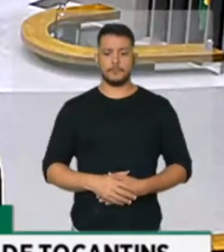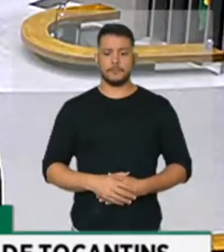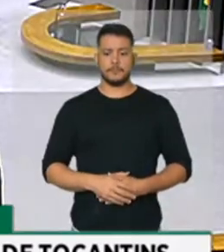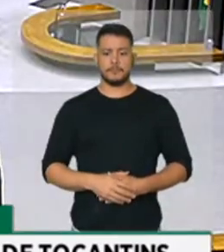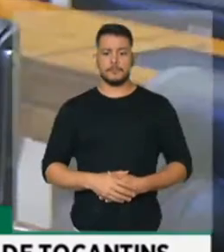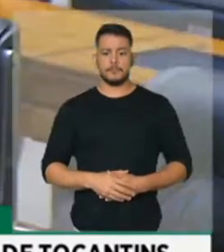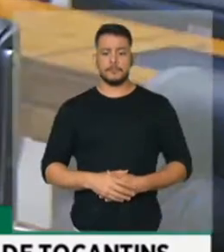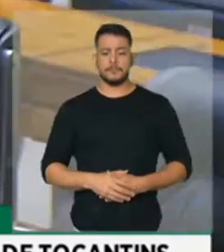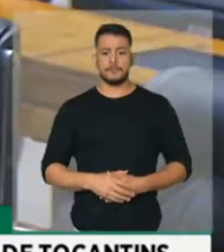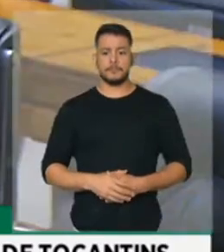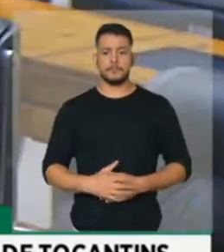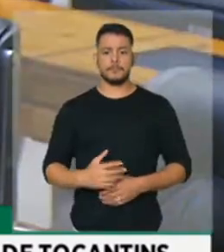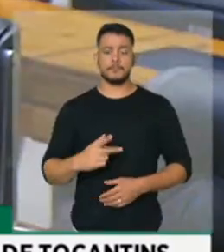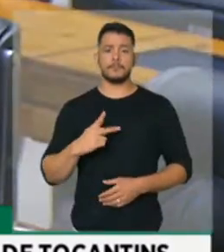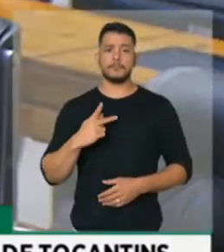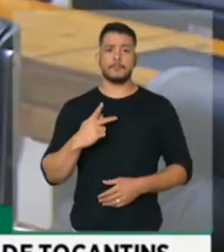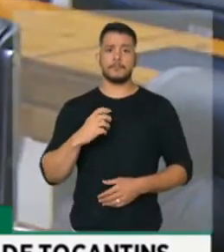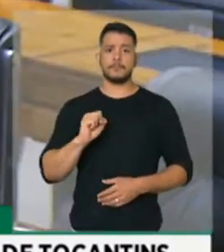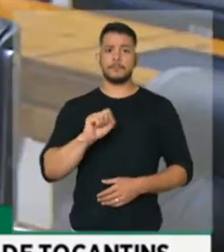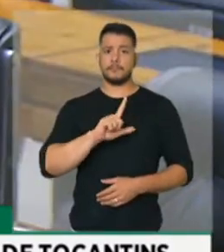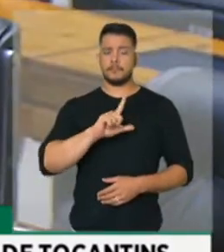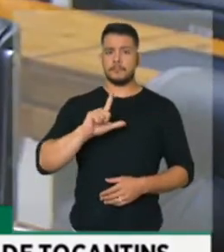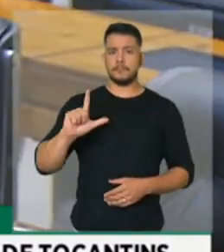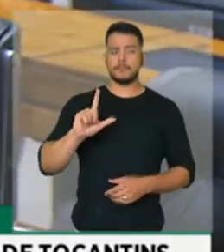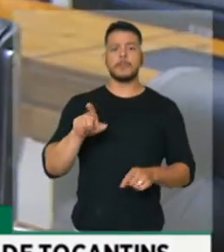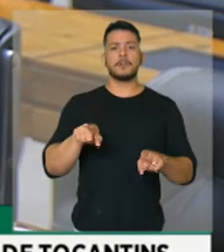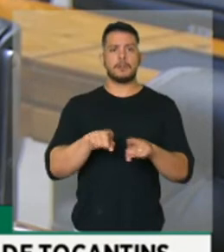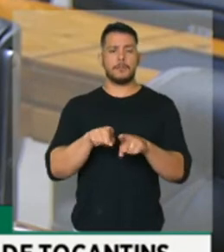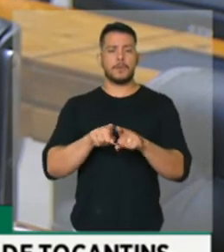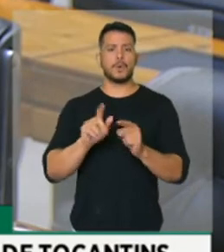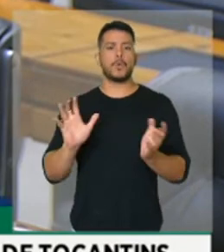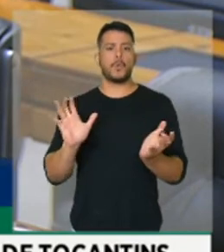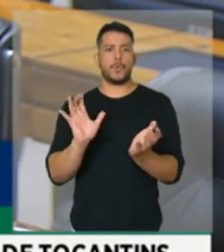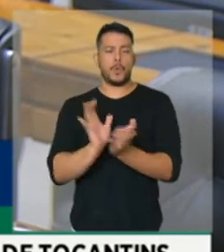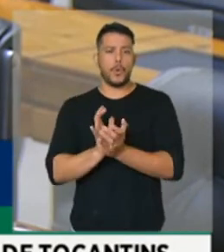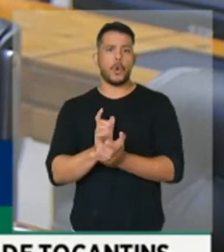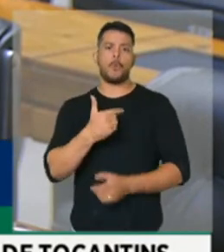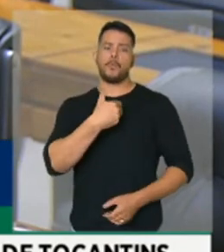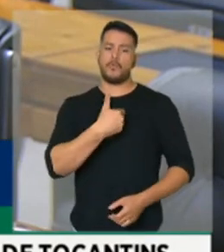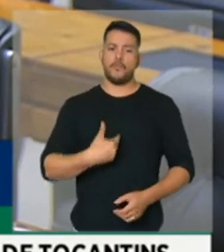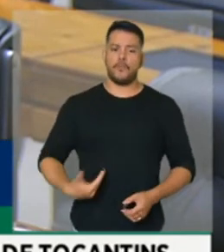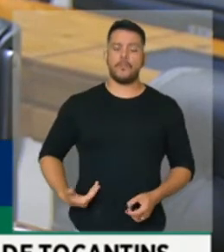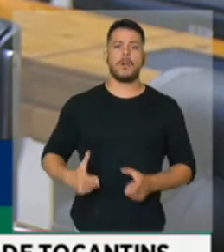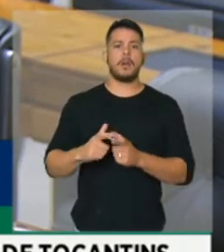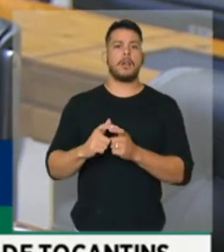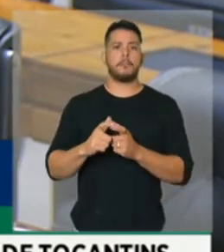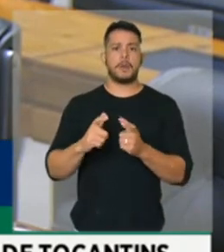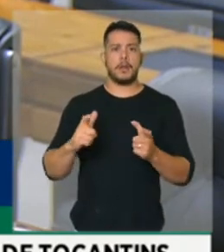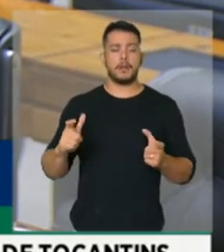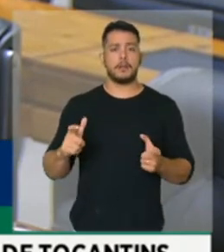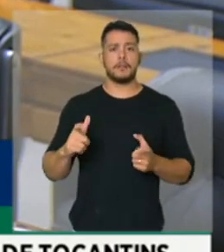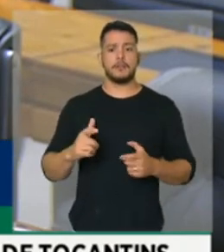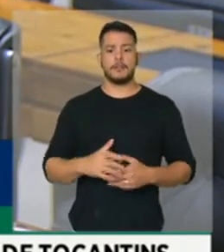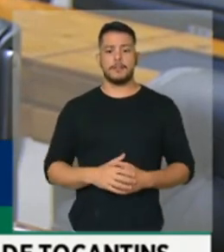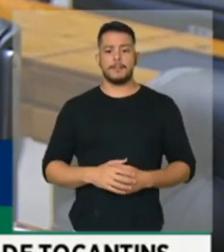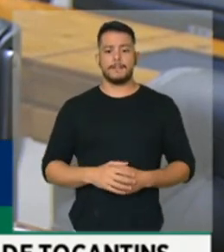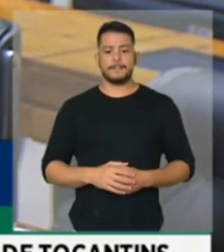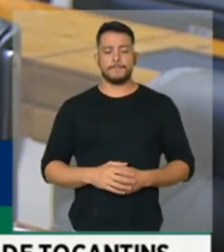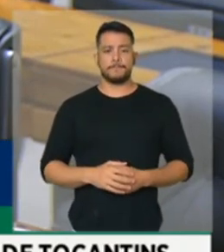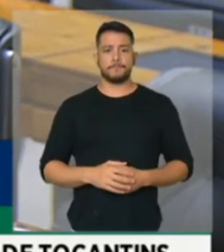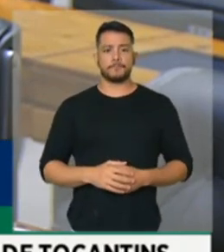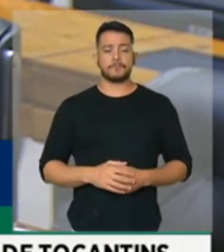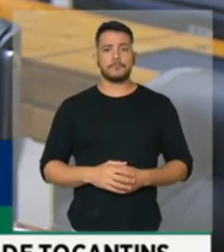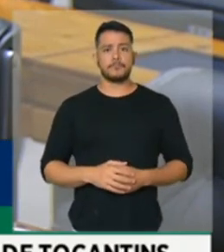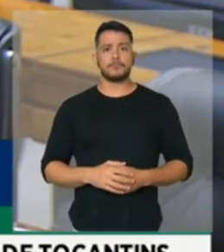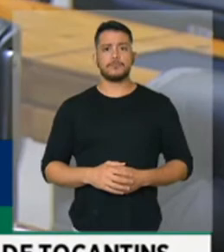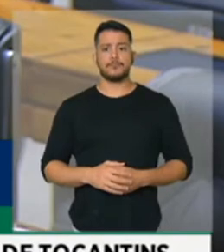PSL, presidente, o bloco, também a maioria e o governo, ressalvado aqueles que queiram fazer uso da